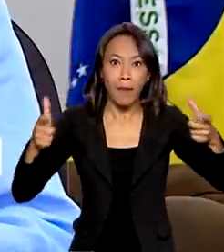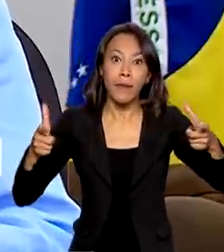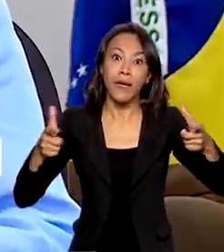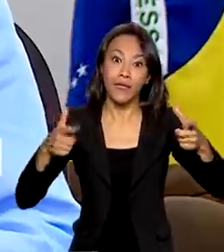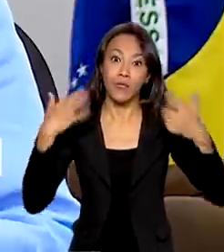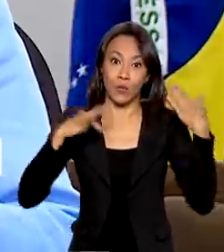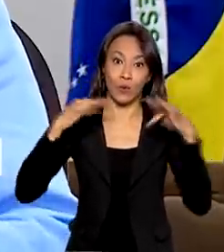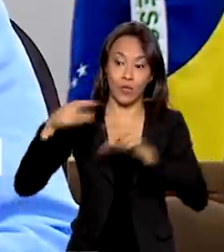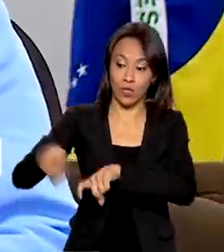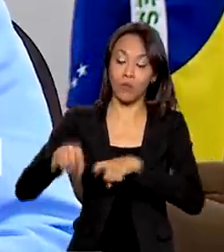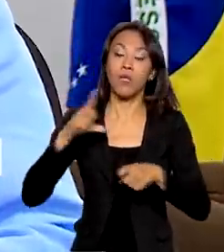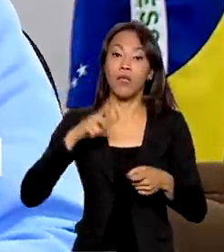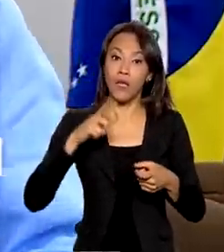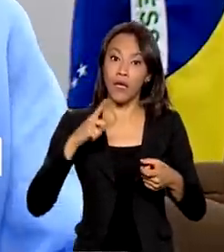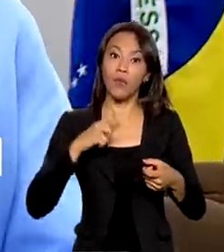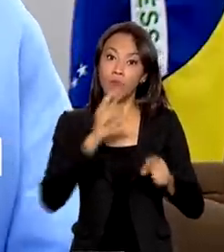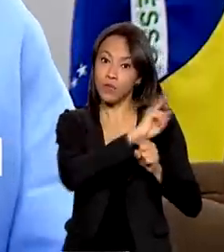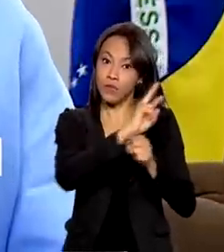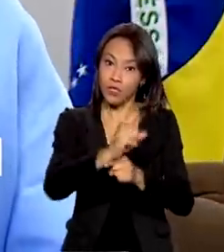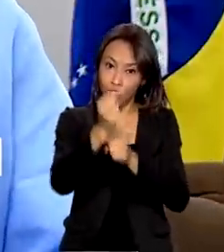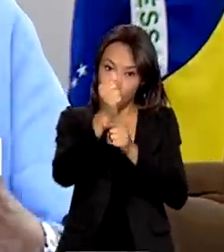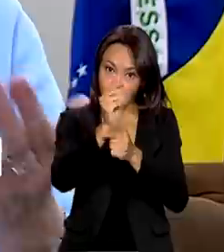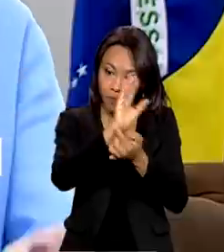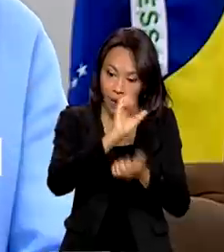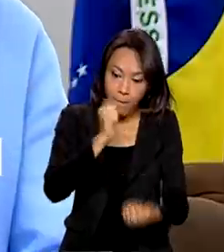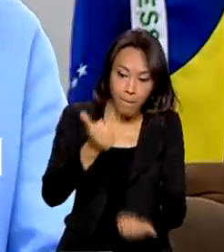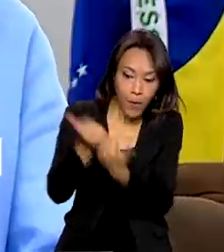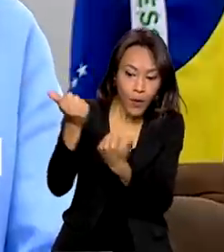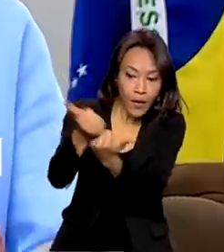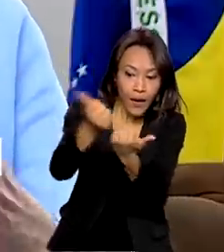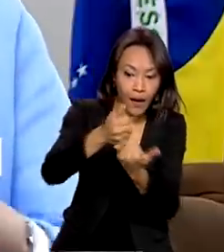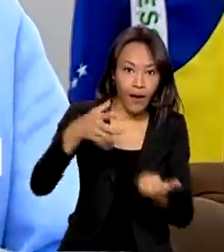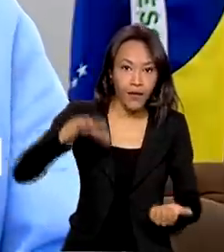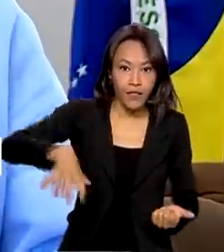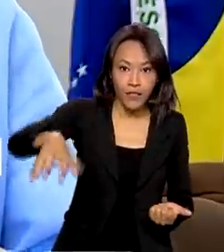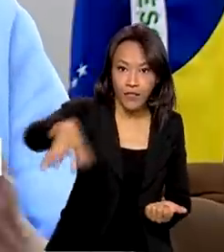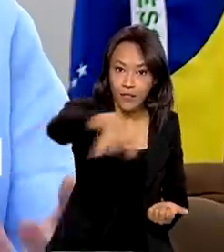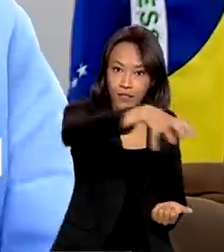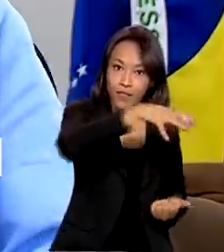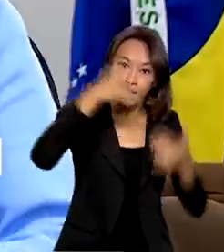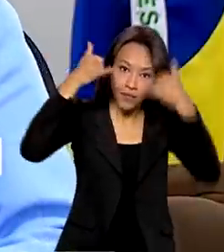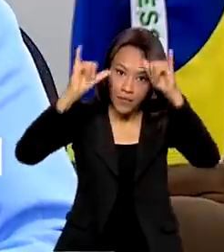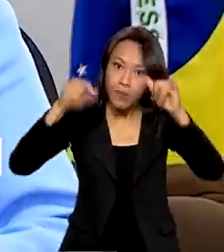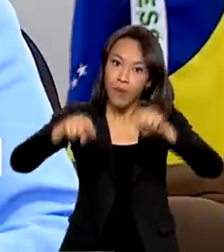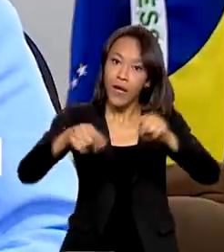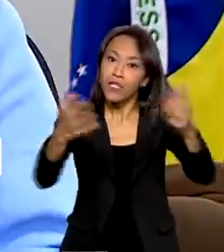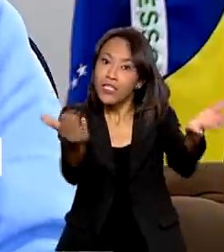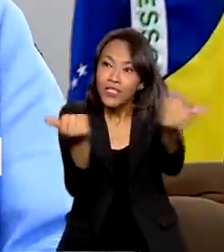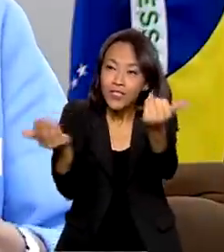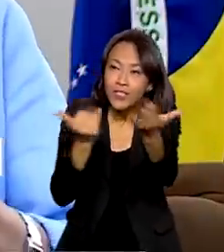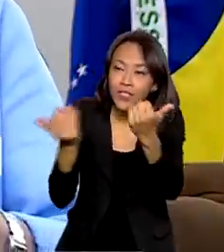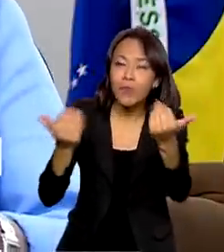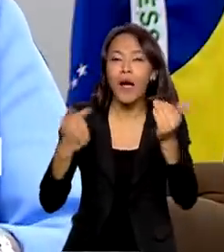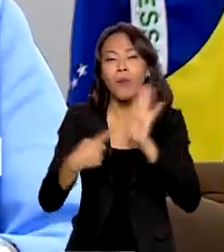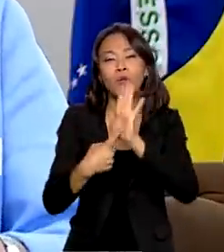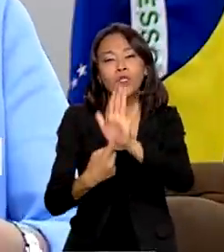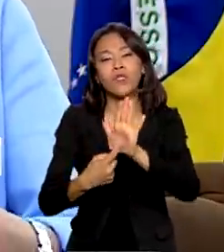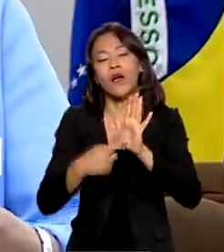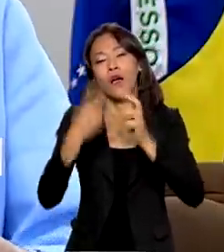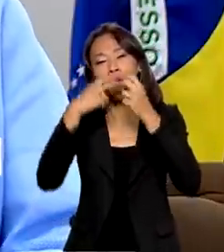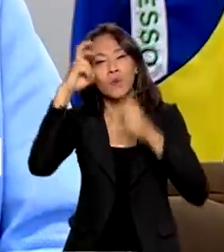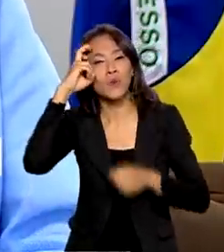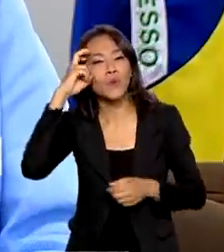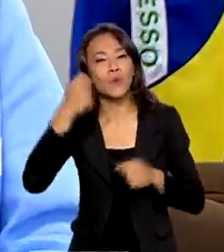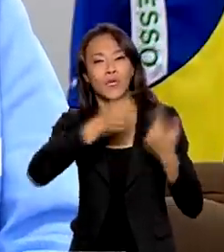plano safra linhas Para apoiar essas propriedades que além de produzir ainda podem mostrar a cultura tradição